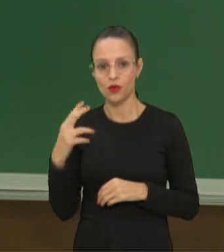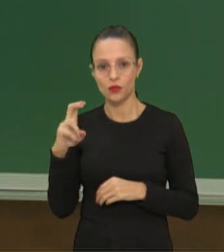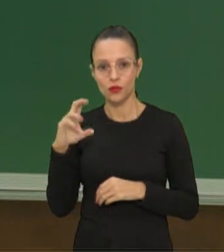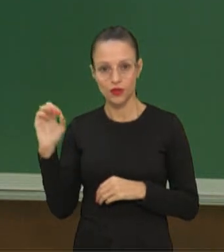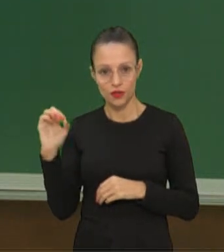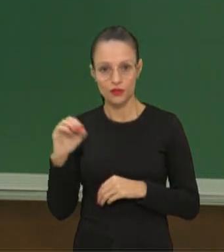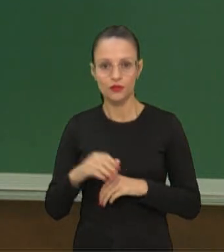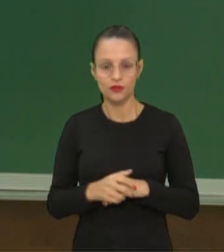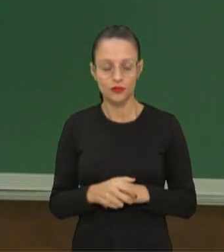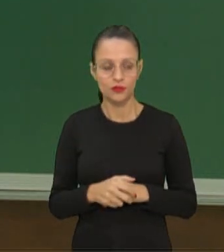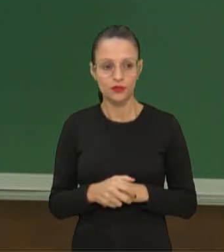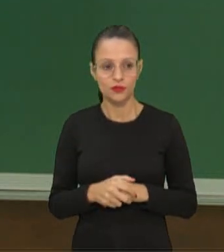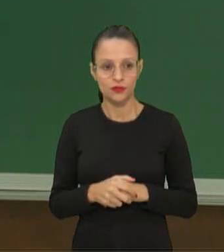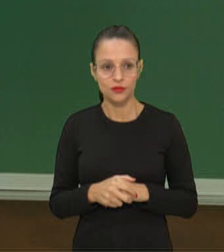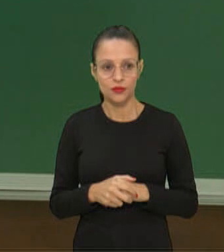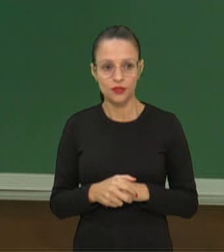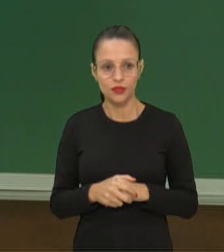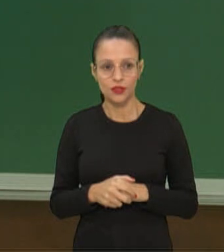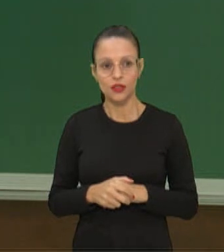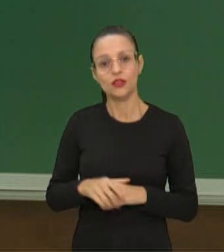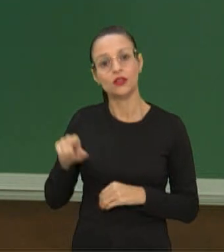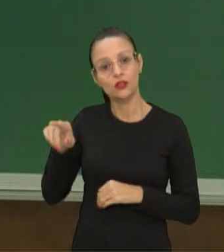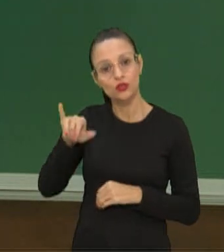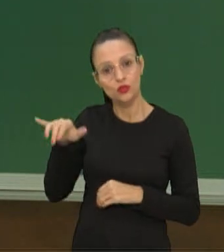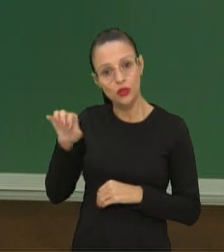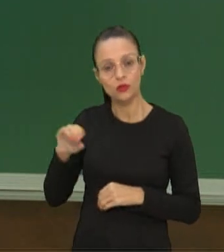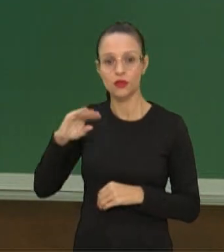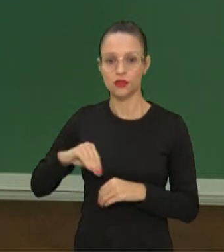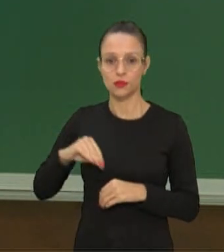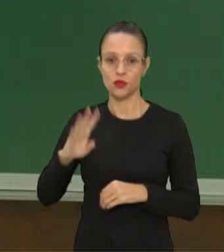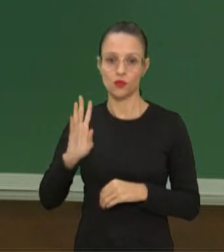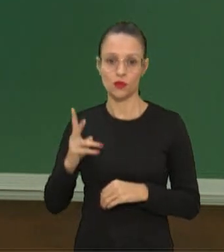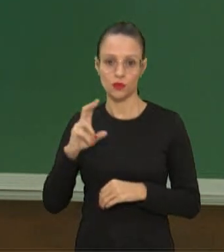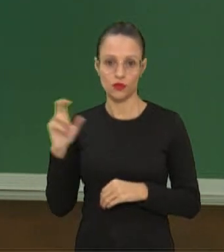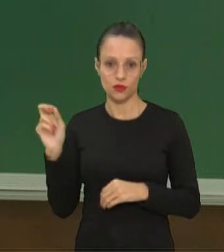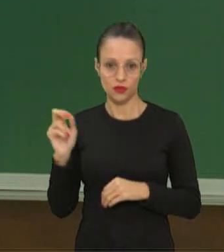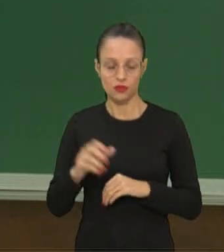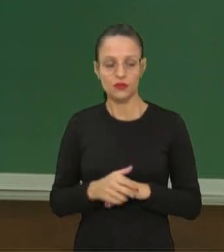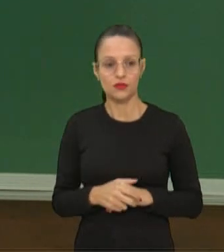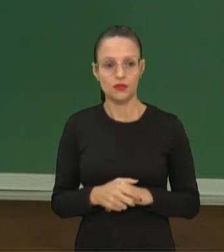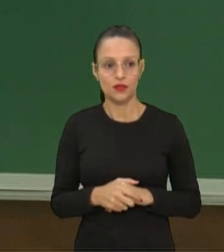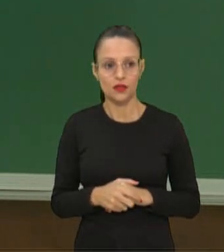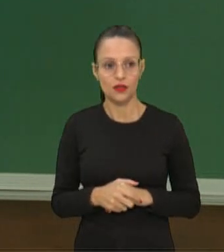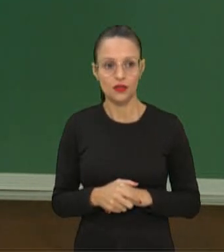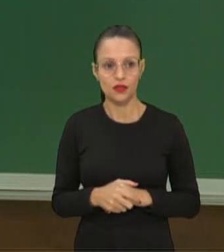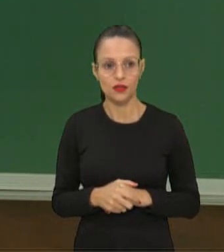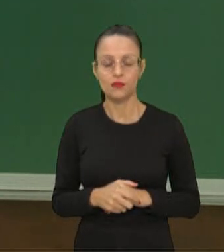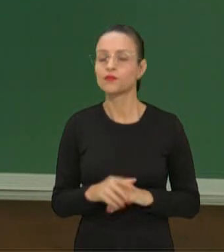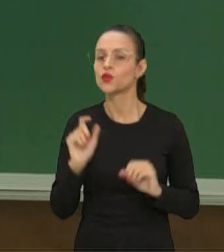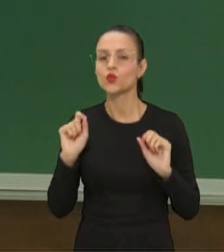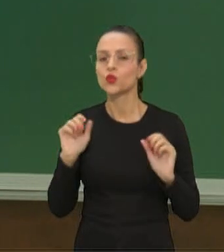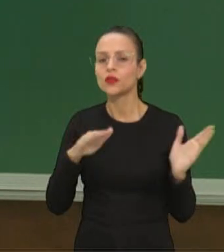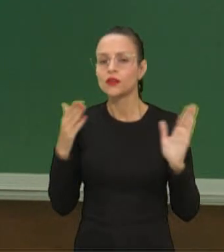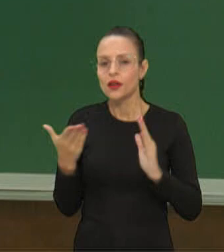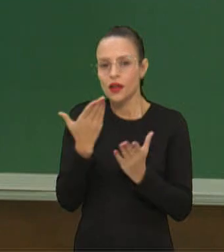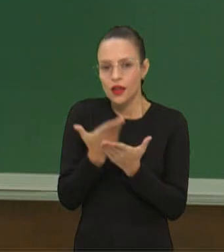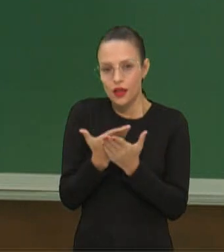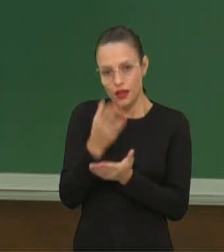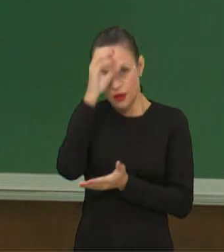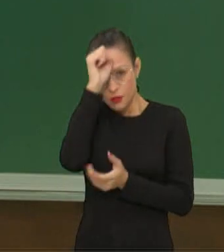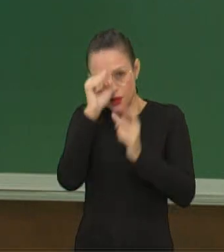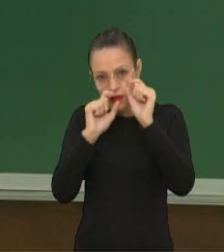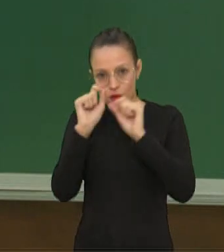igualzinho, tá? E a resposta final, João recebe R$ 4.500. Ok? O que nós aprendemos na aula de